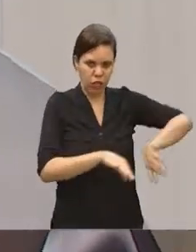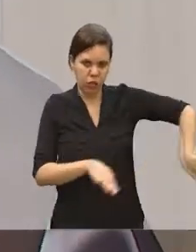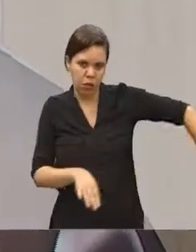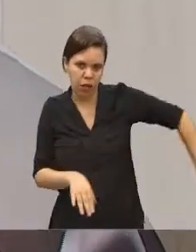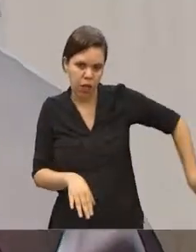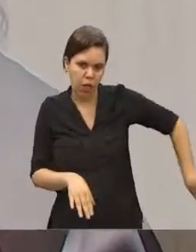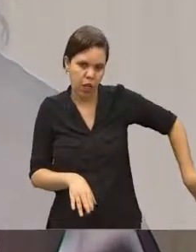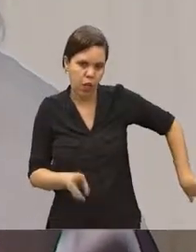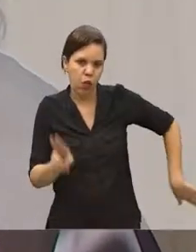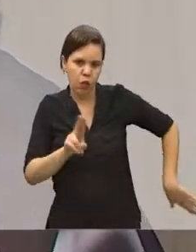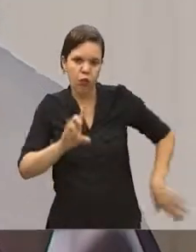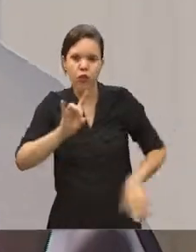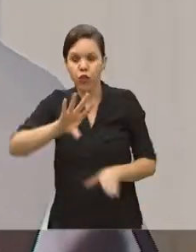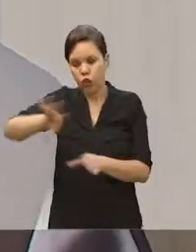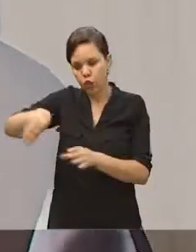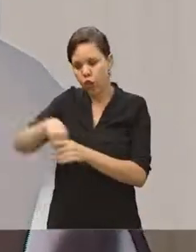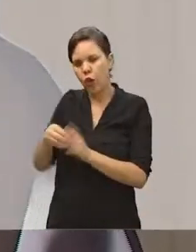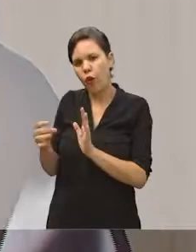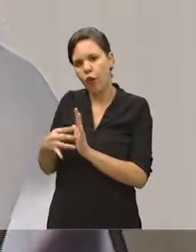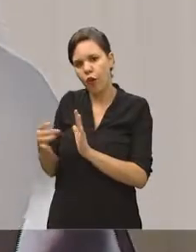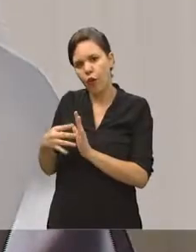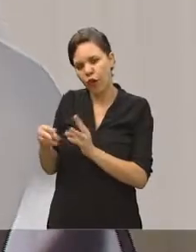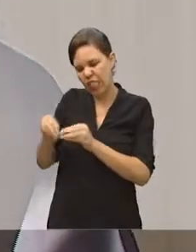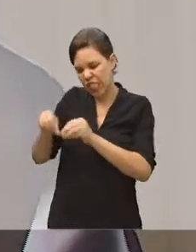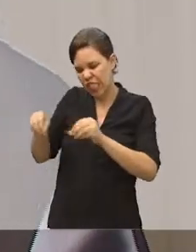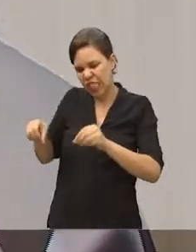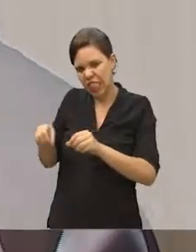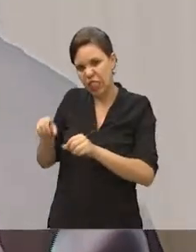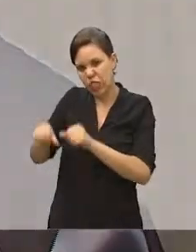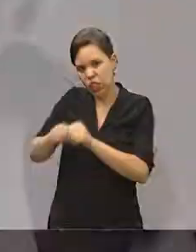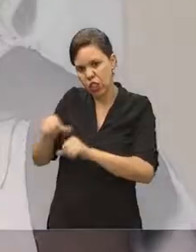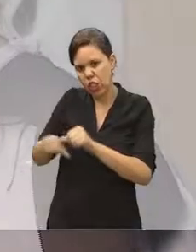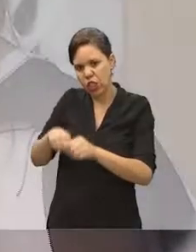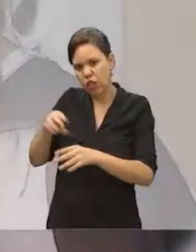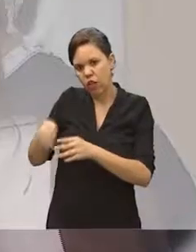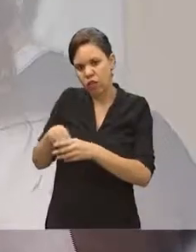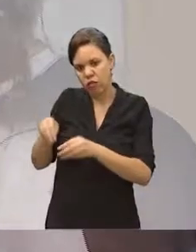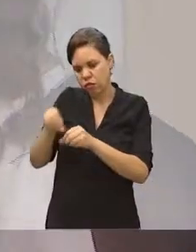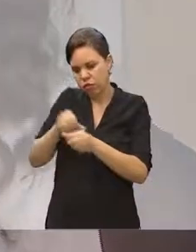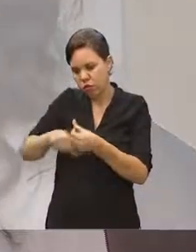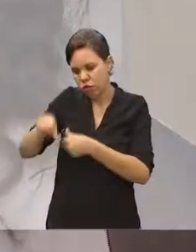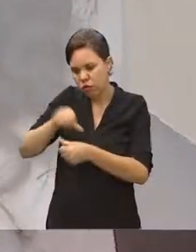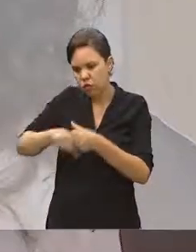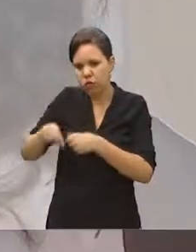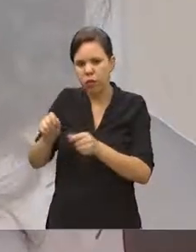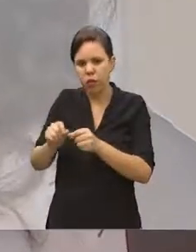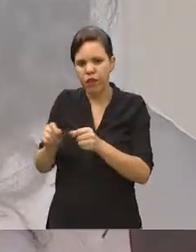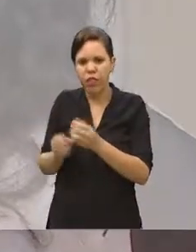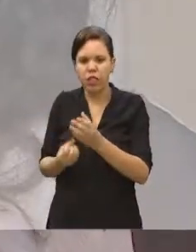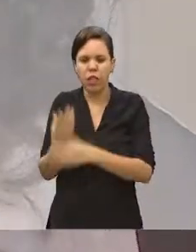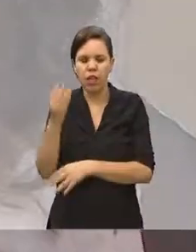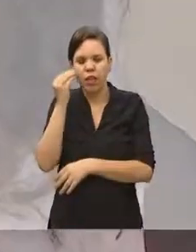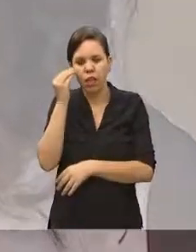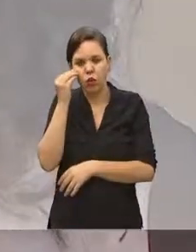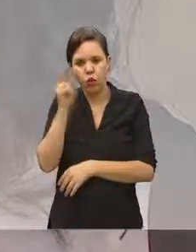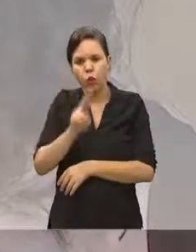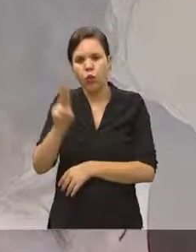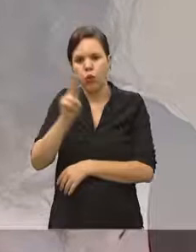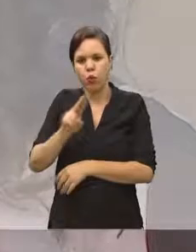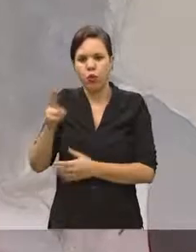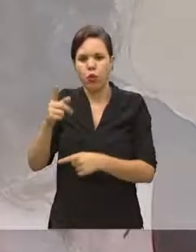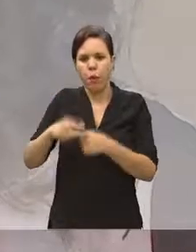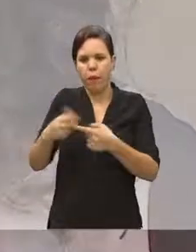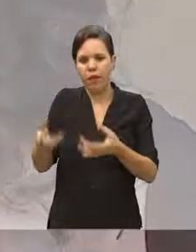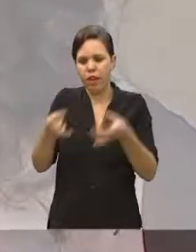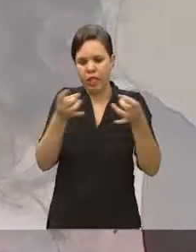e incorporam o vidro na cerâmica. A gente tentou realmente utilizar materiais que têm algum tipo de